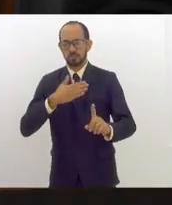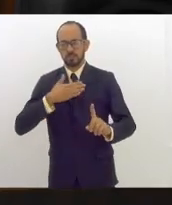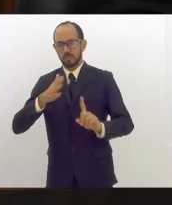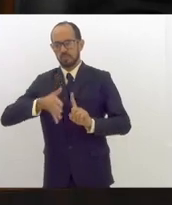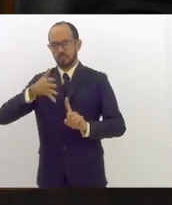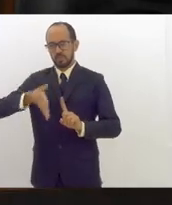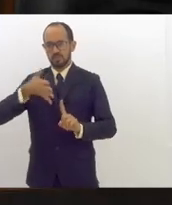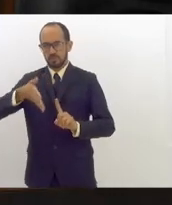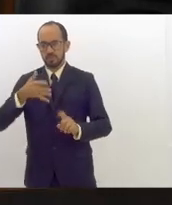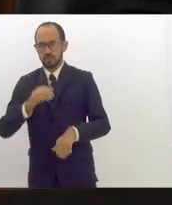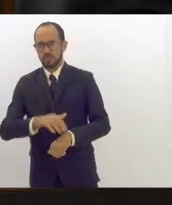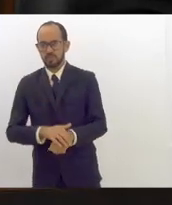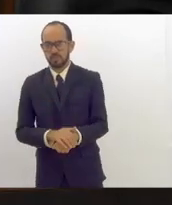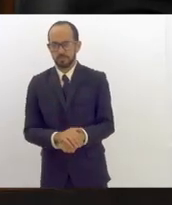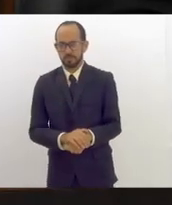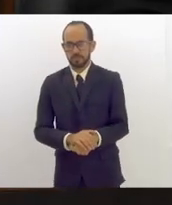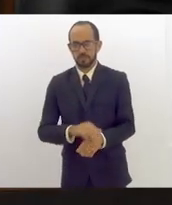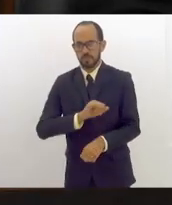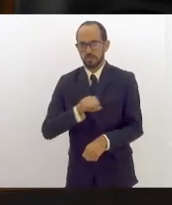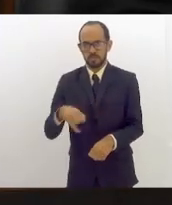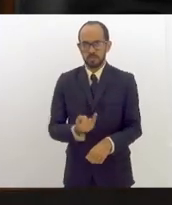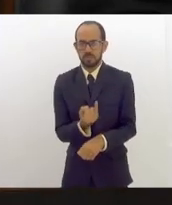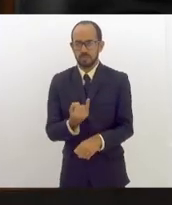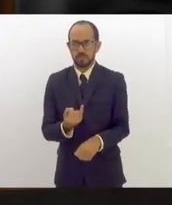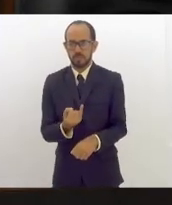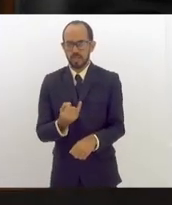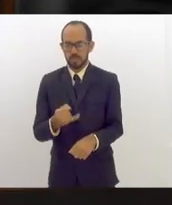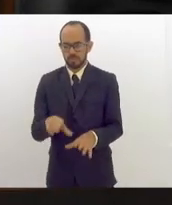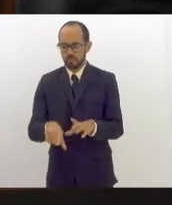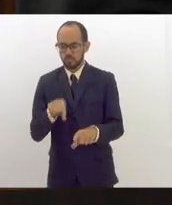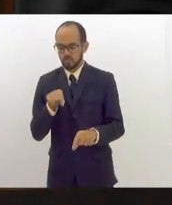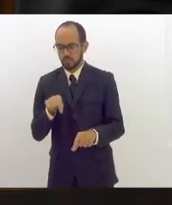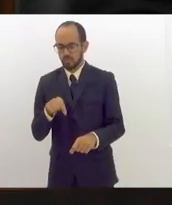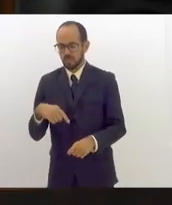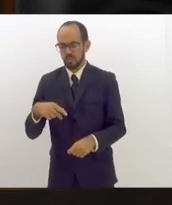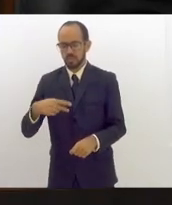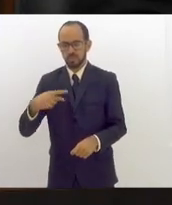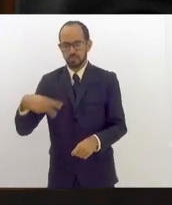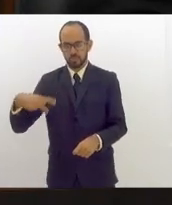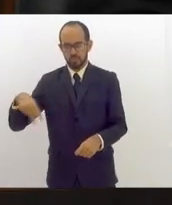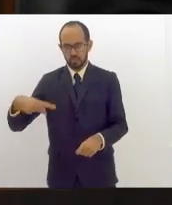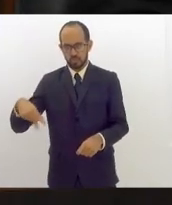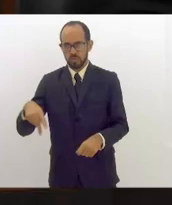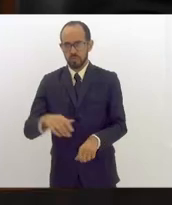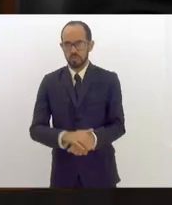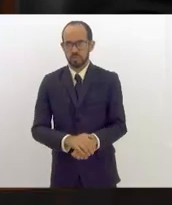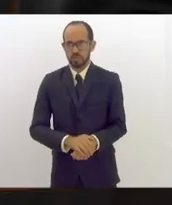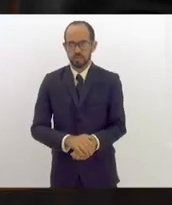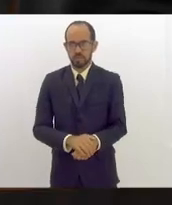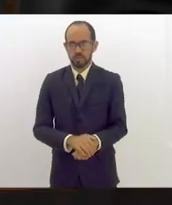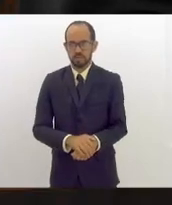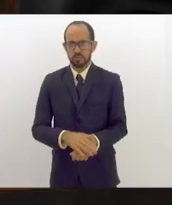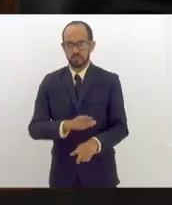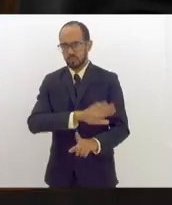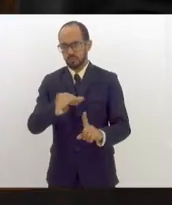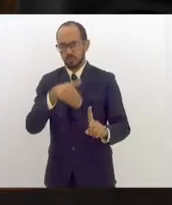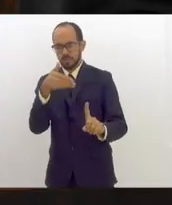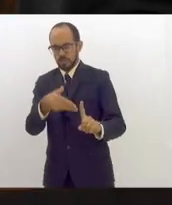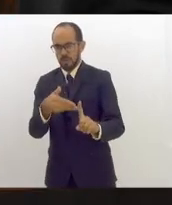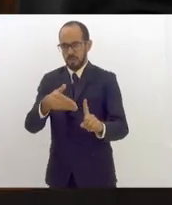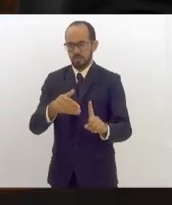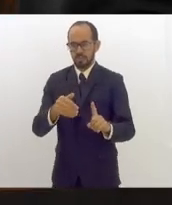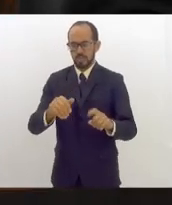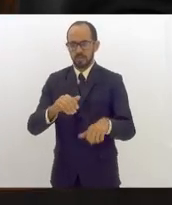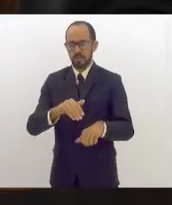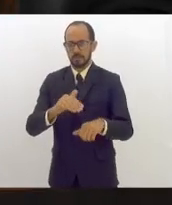excelência né muita oportuna a escolha de vocês para uma homenagem uma homenagem maior dessa casa né